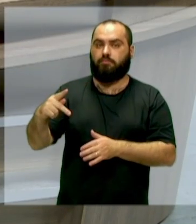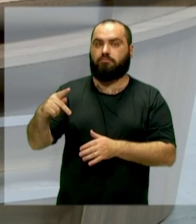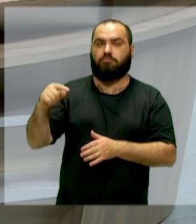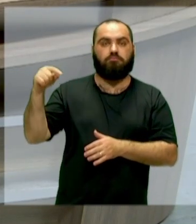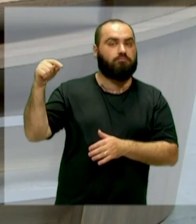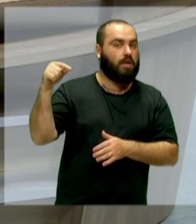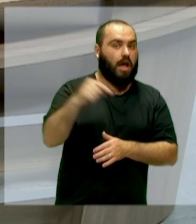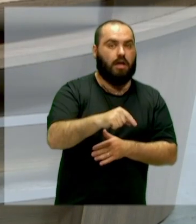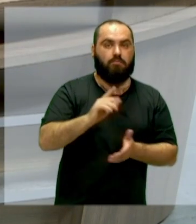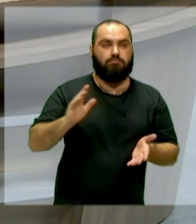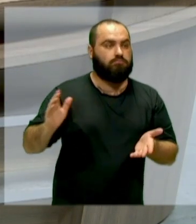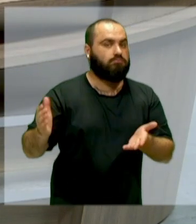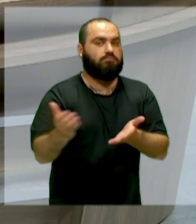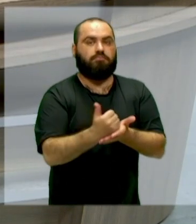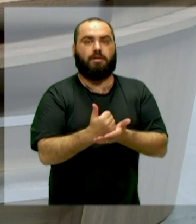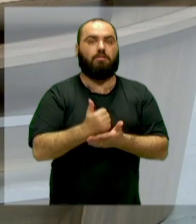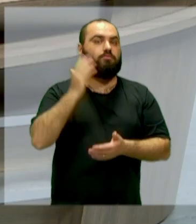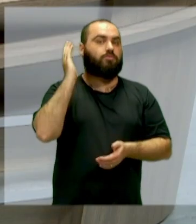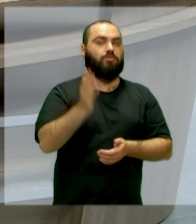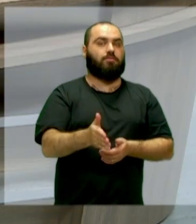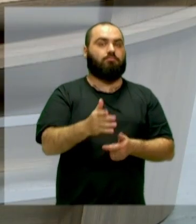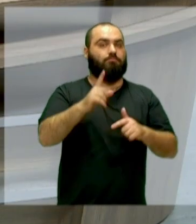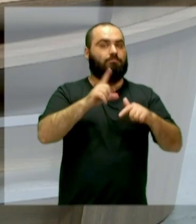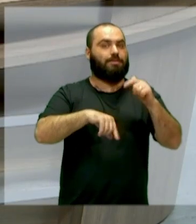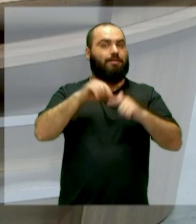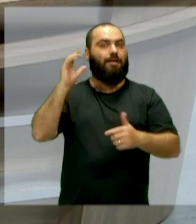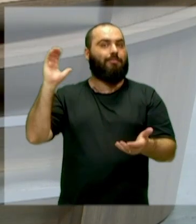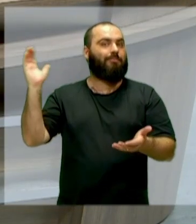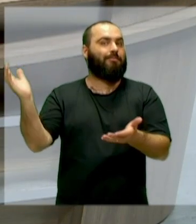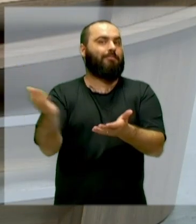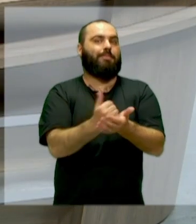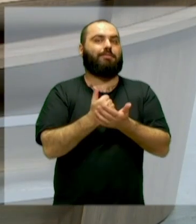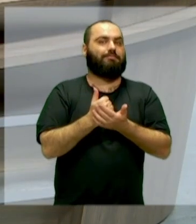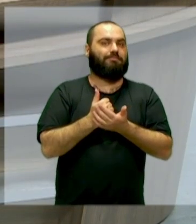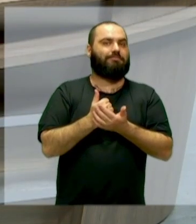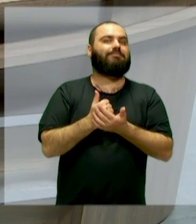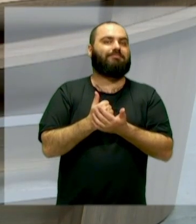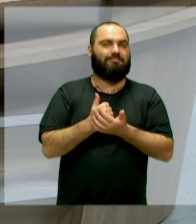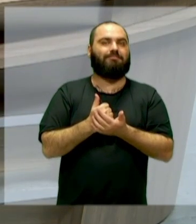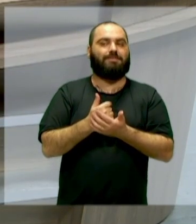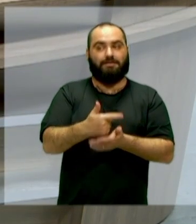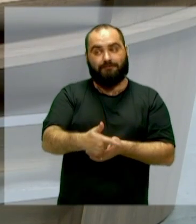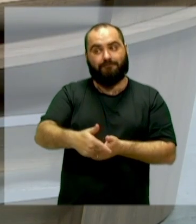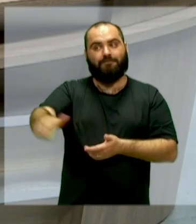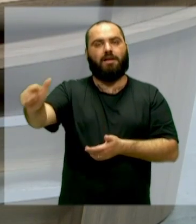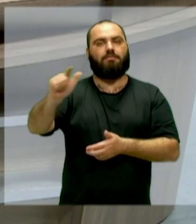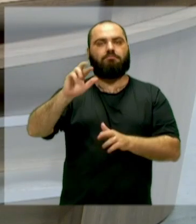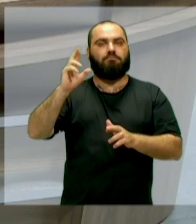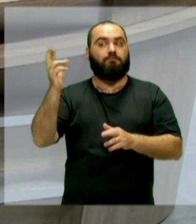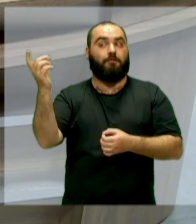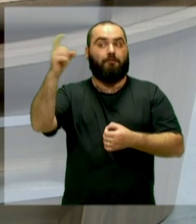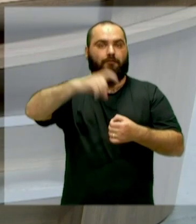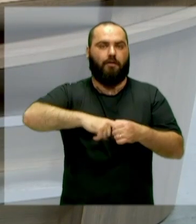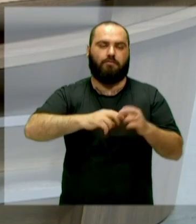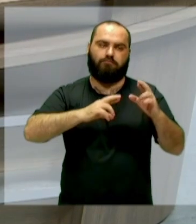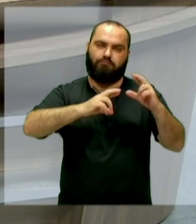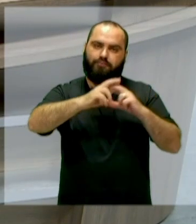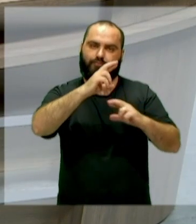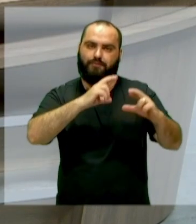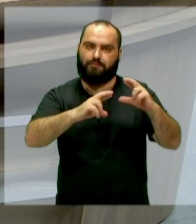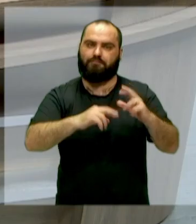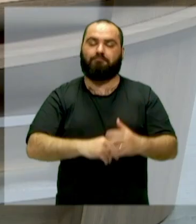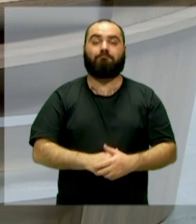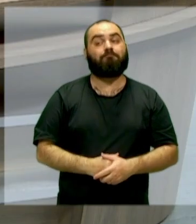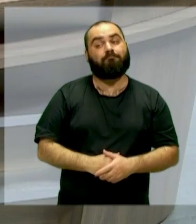eles passam lá e já pega ess material que vai ser realmente reaproveitado né